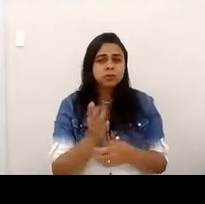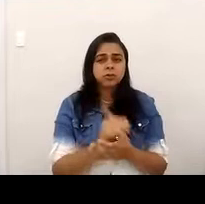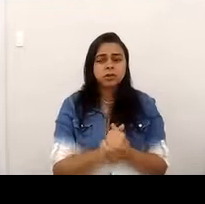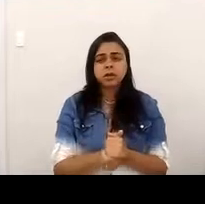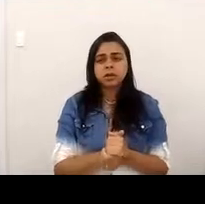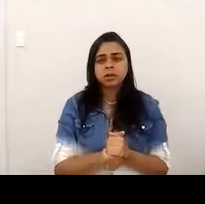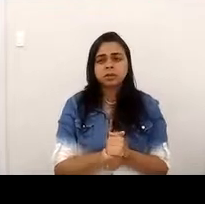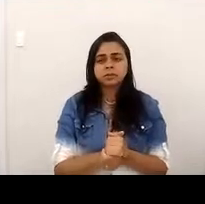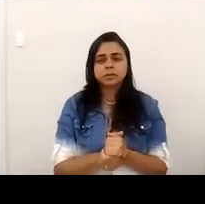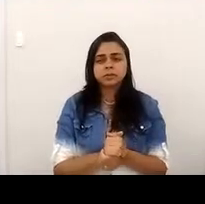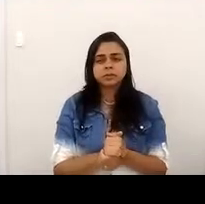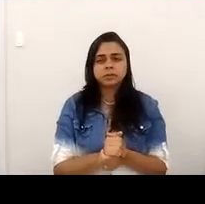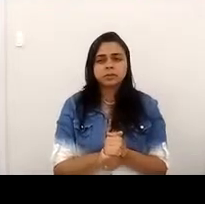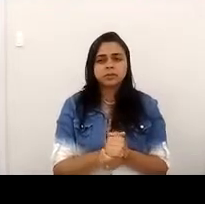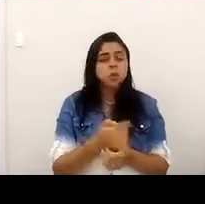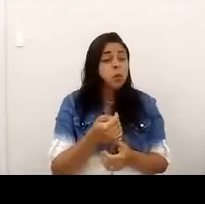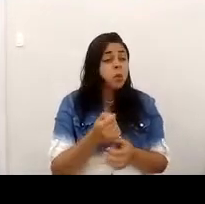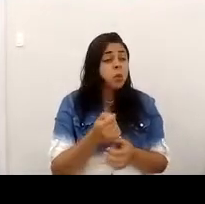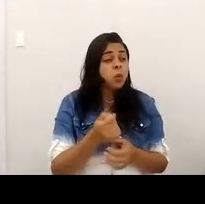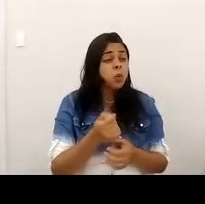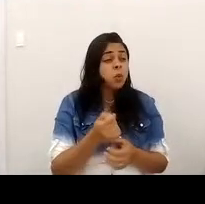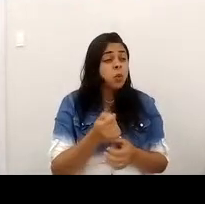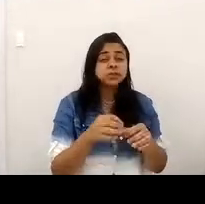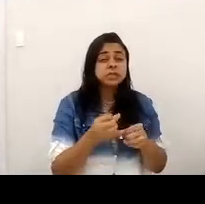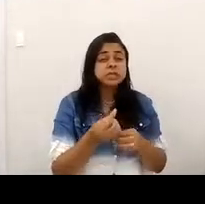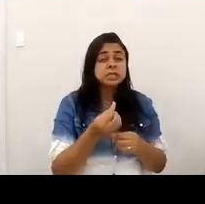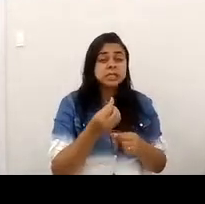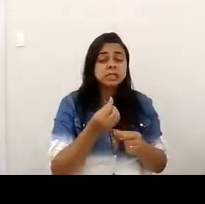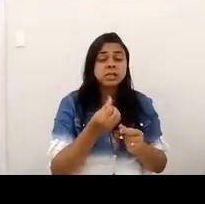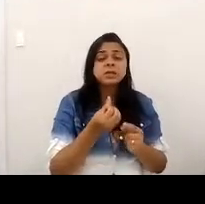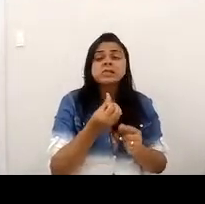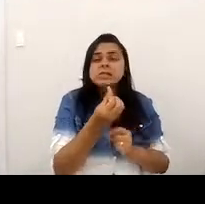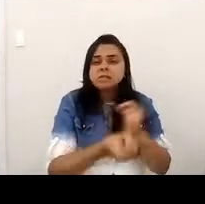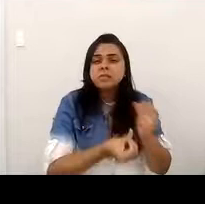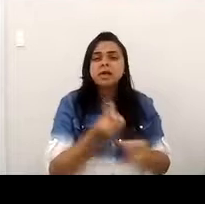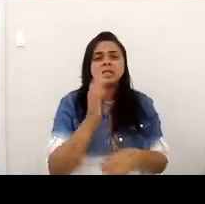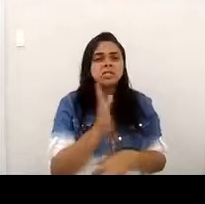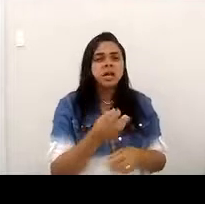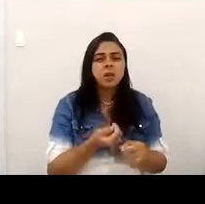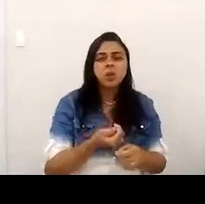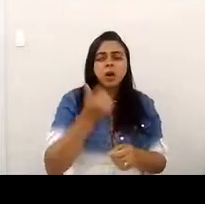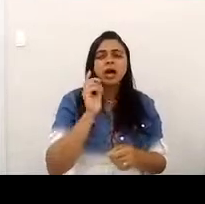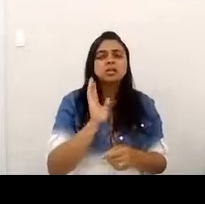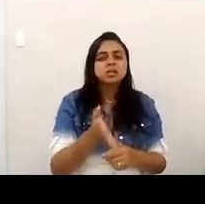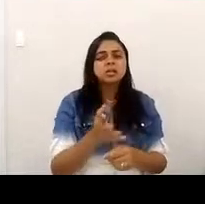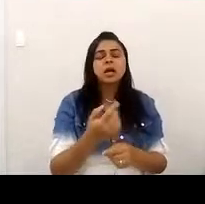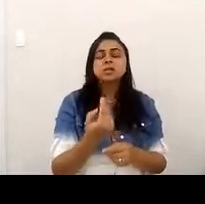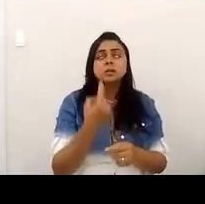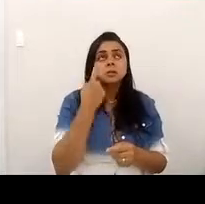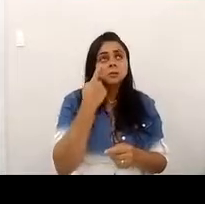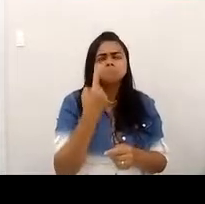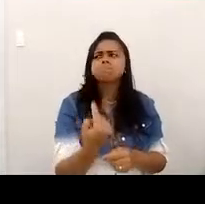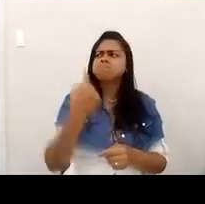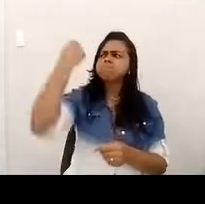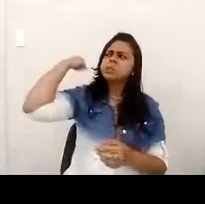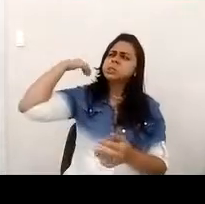fechando, quase fechando o semestre, né? Depois de um ano de caminhada, assim, né? Já olhar para trás e ver que já